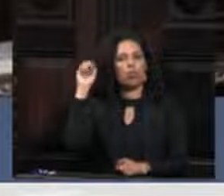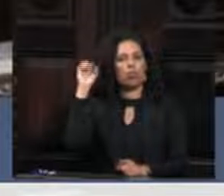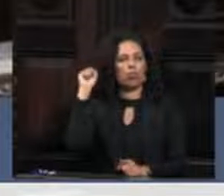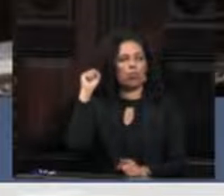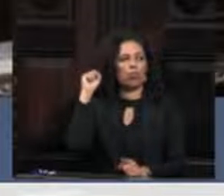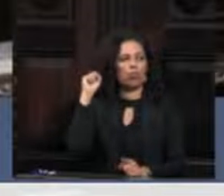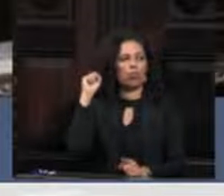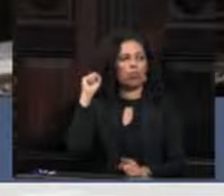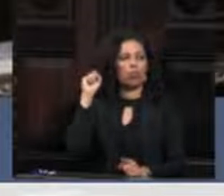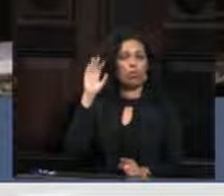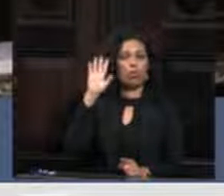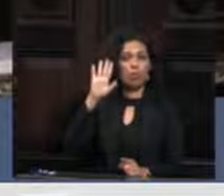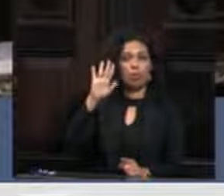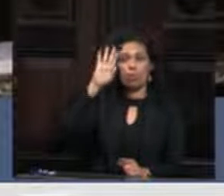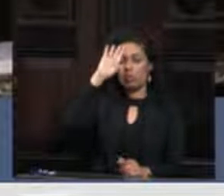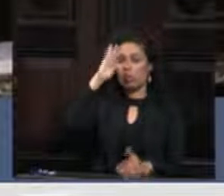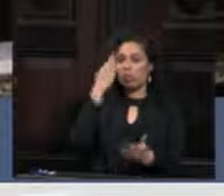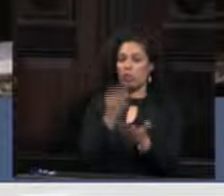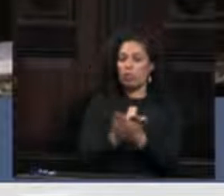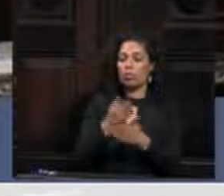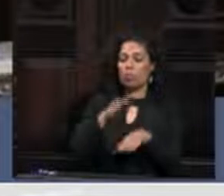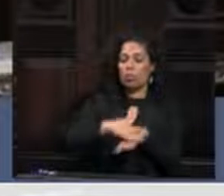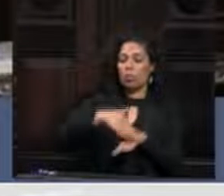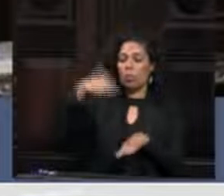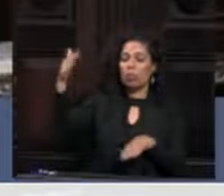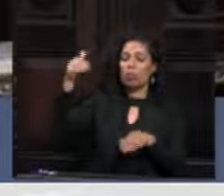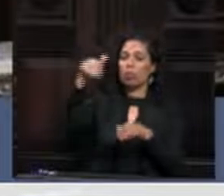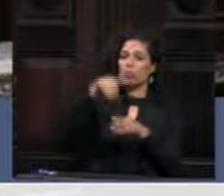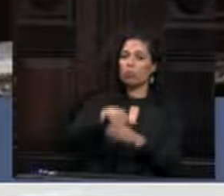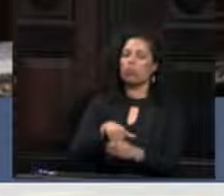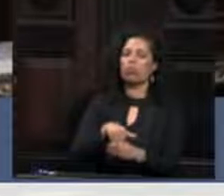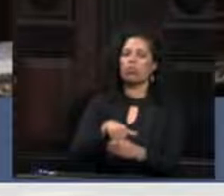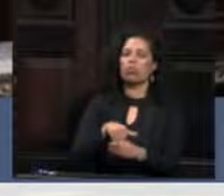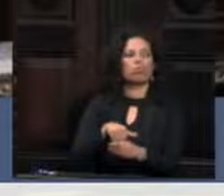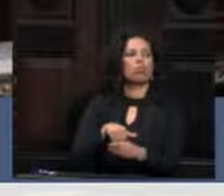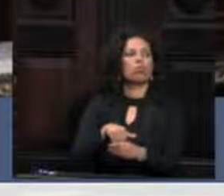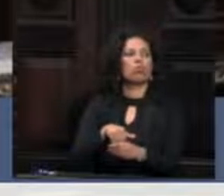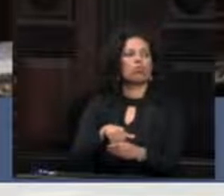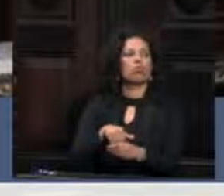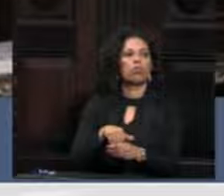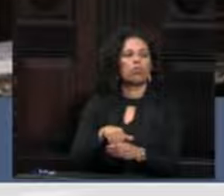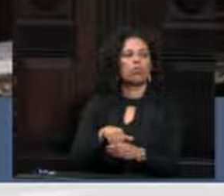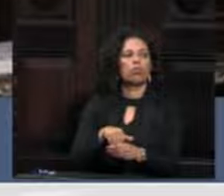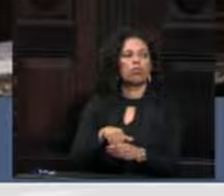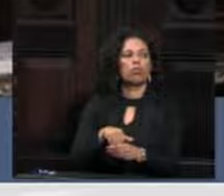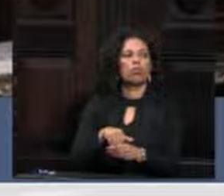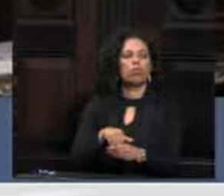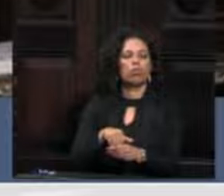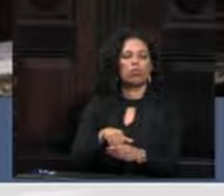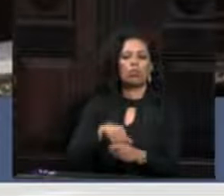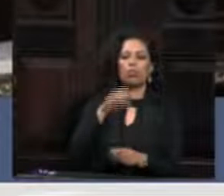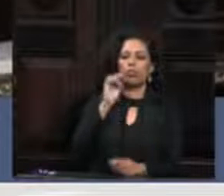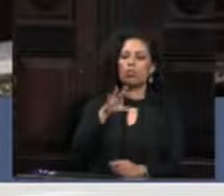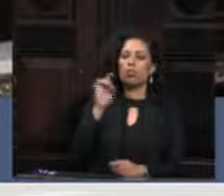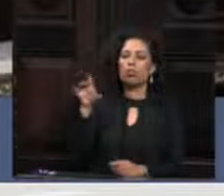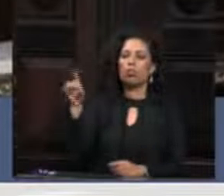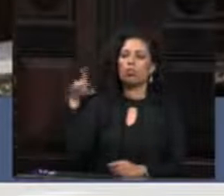mas acreditam muito mais no voto dado por cada